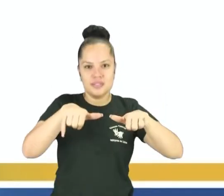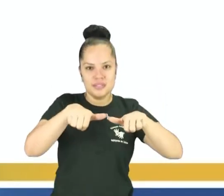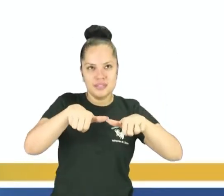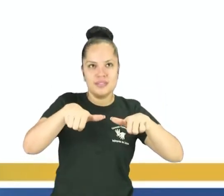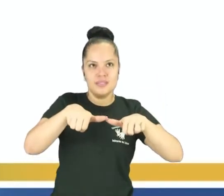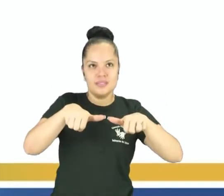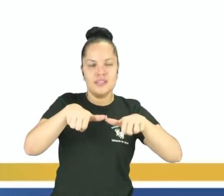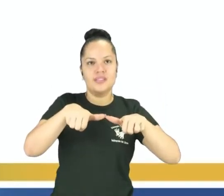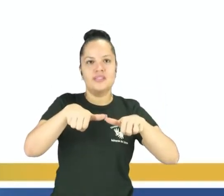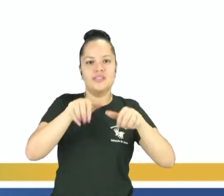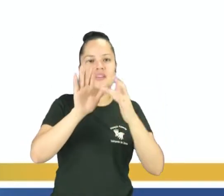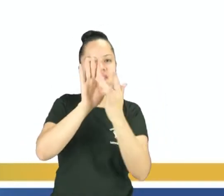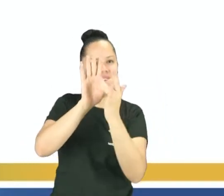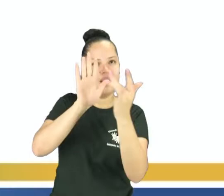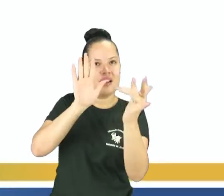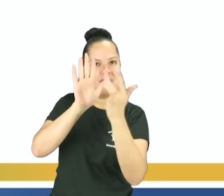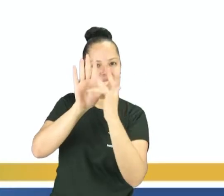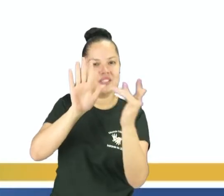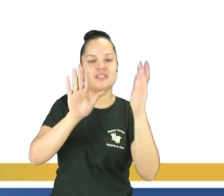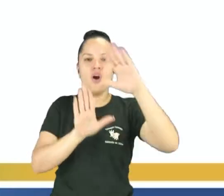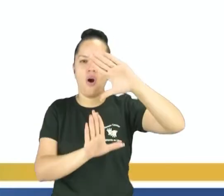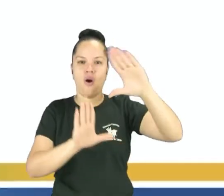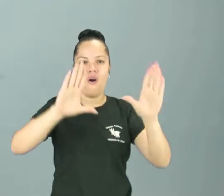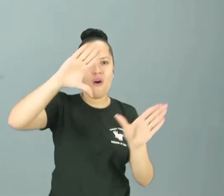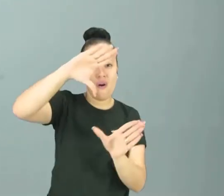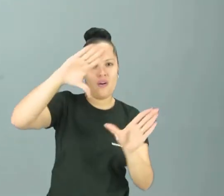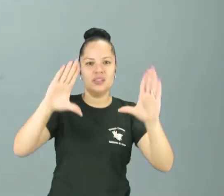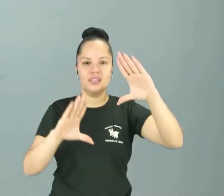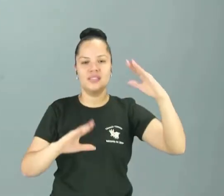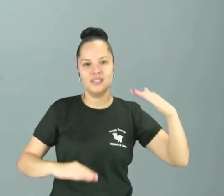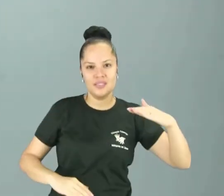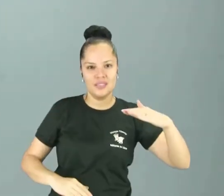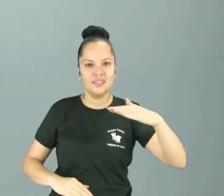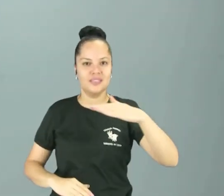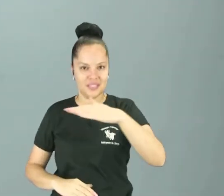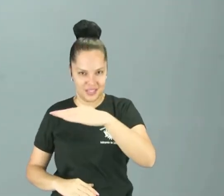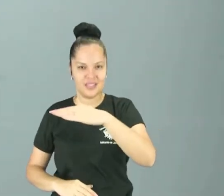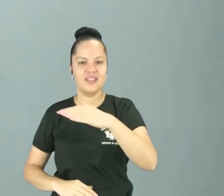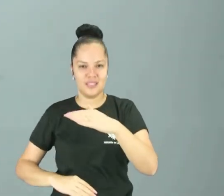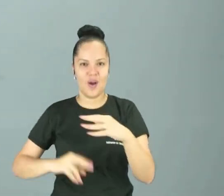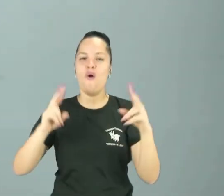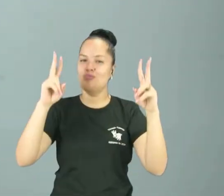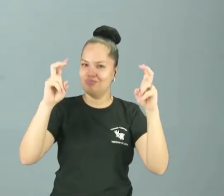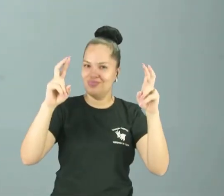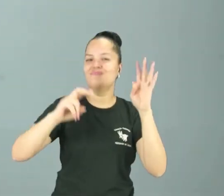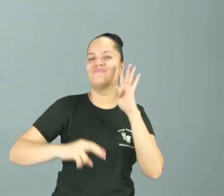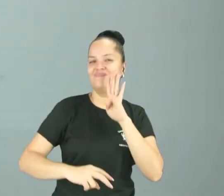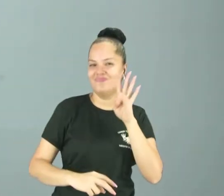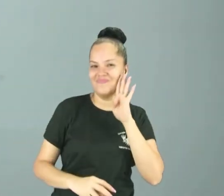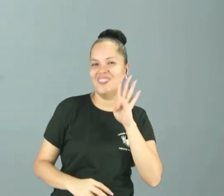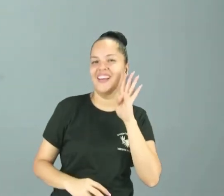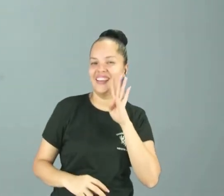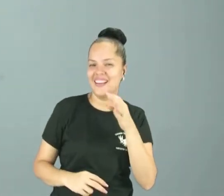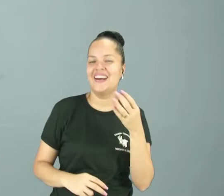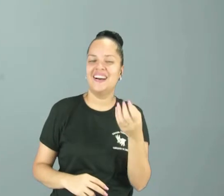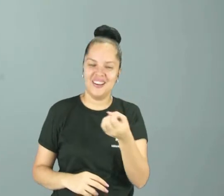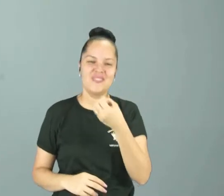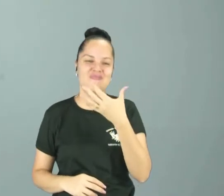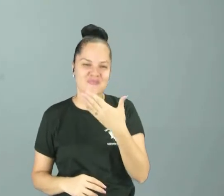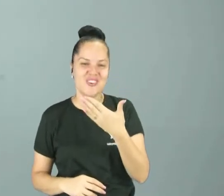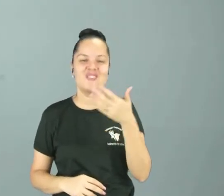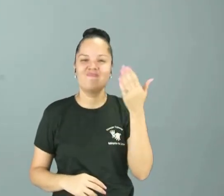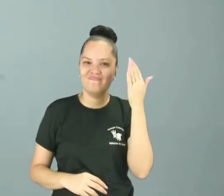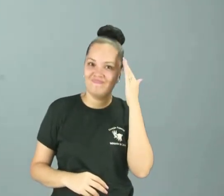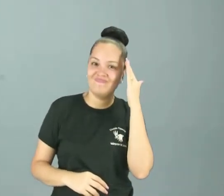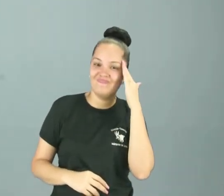reflexão, rotação e translação. Parece um tema complicado, mas você vai ver que é um tema super legal, intuitivo, né? Que você vai